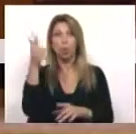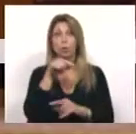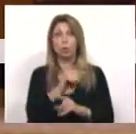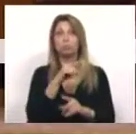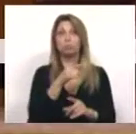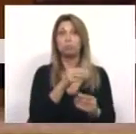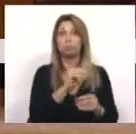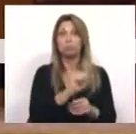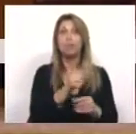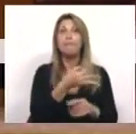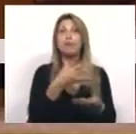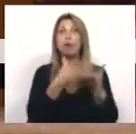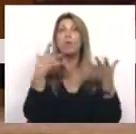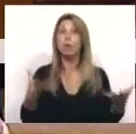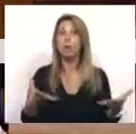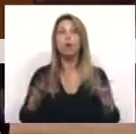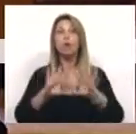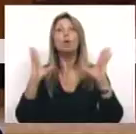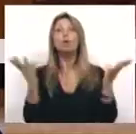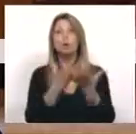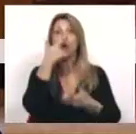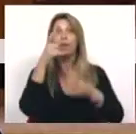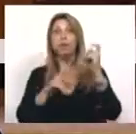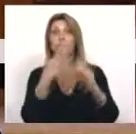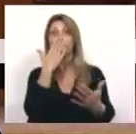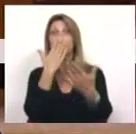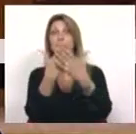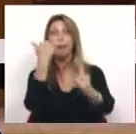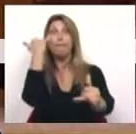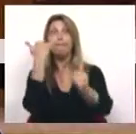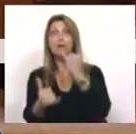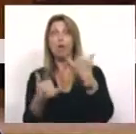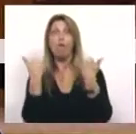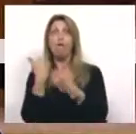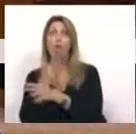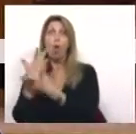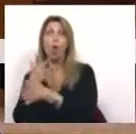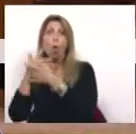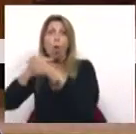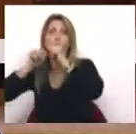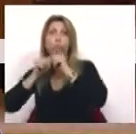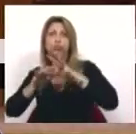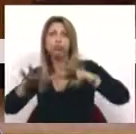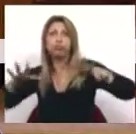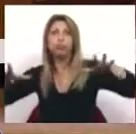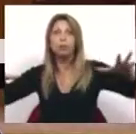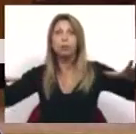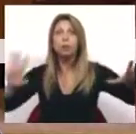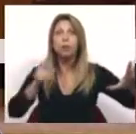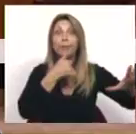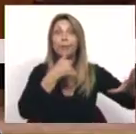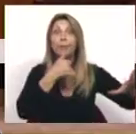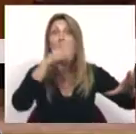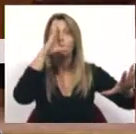que a generalidade das pessoas confrontadas com o perigo concreto do avanço do fogo não sabe como agir para